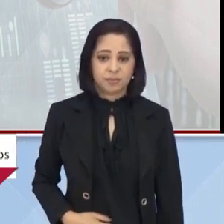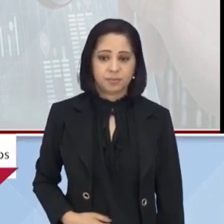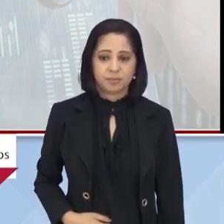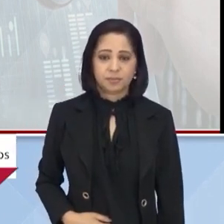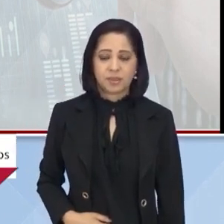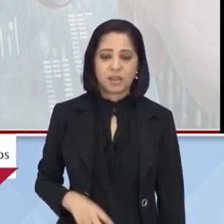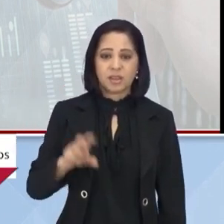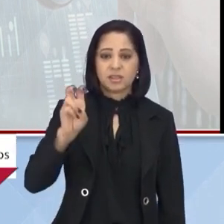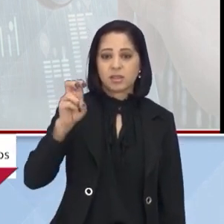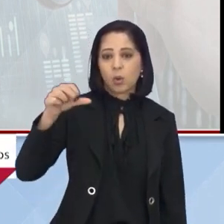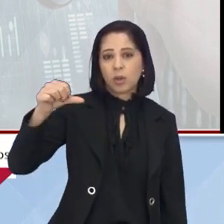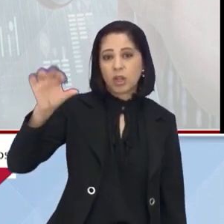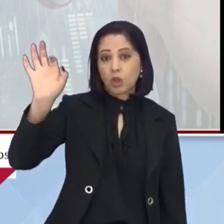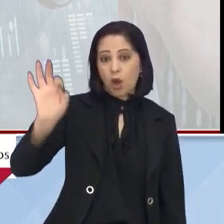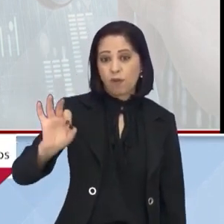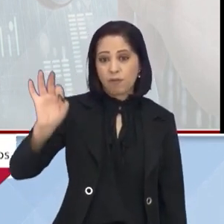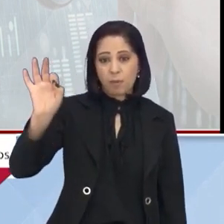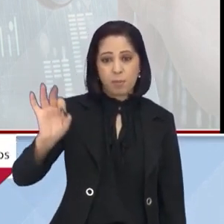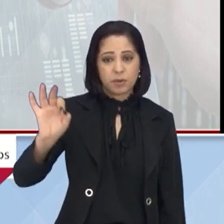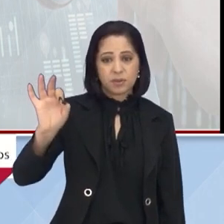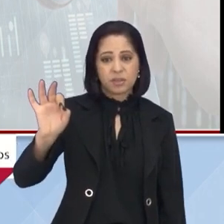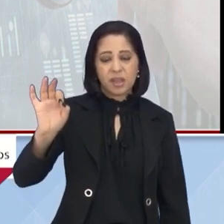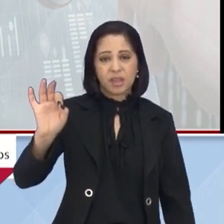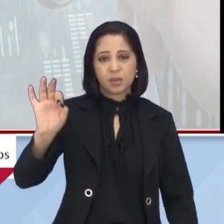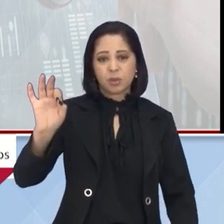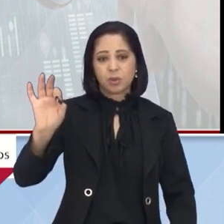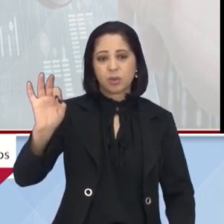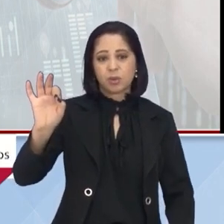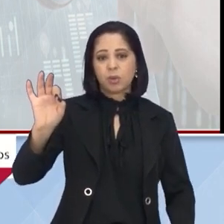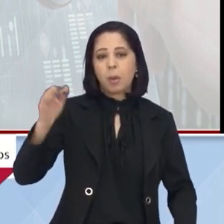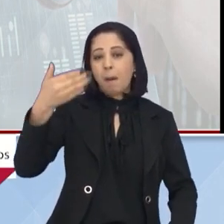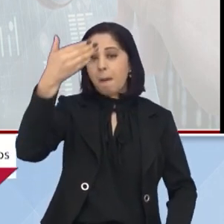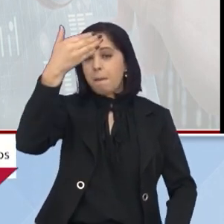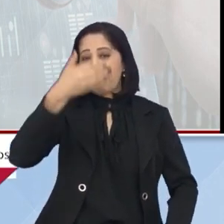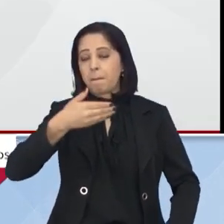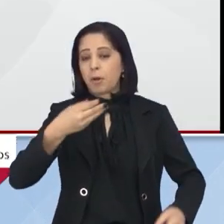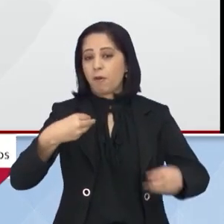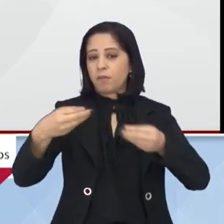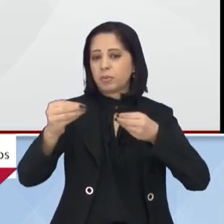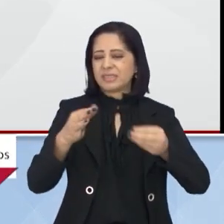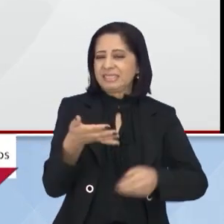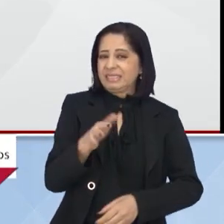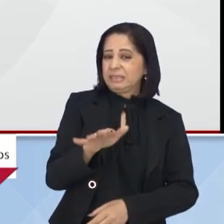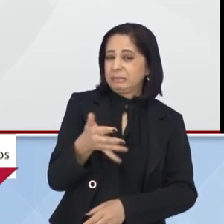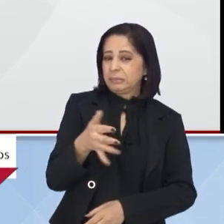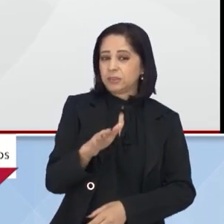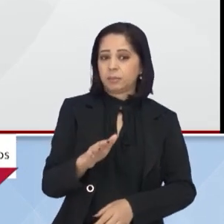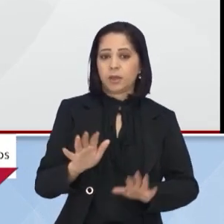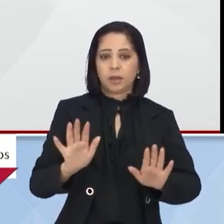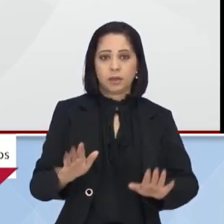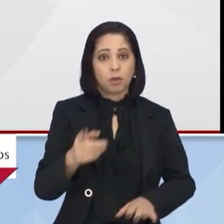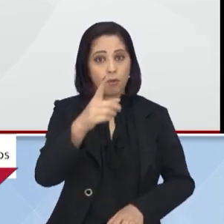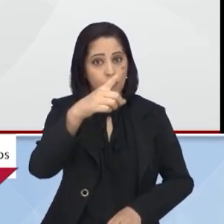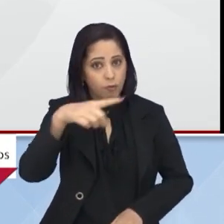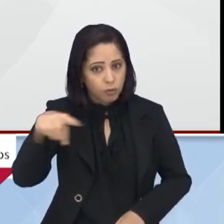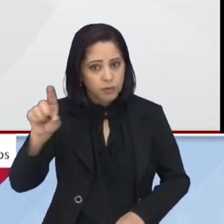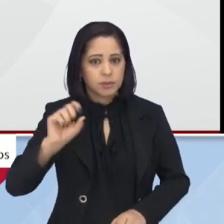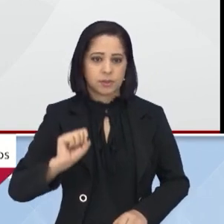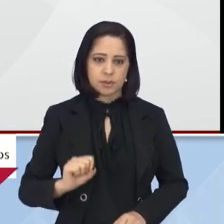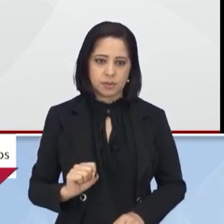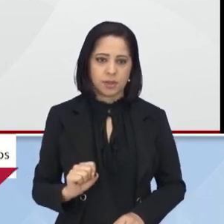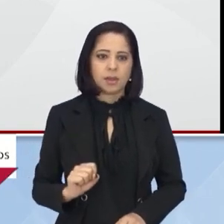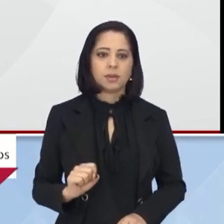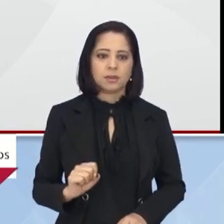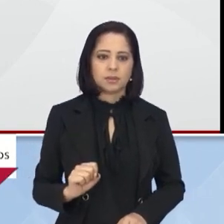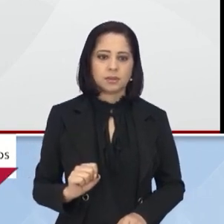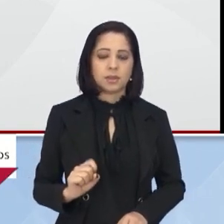59 dos órgãos tem um nível de Transparência intermediário então fica a lição de casa pros senhores ao